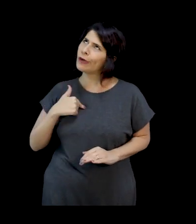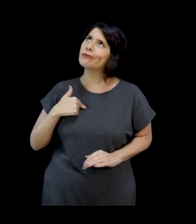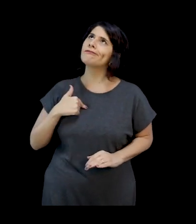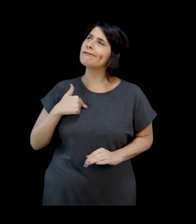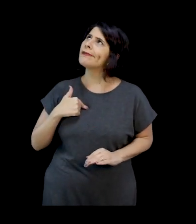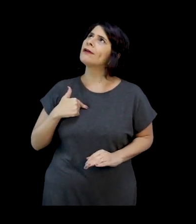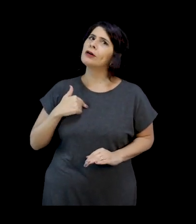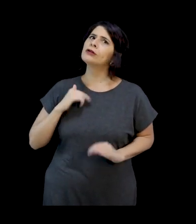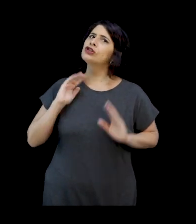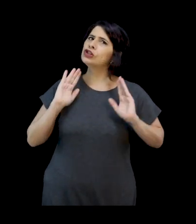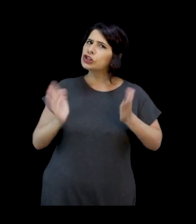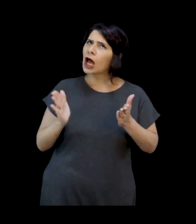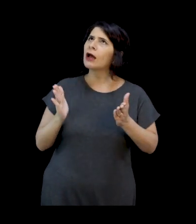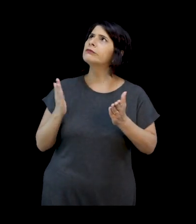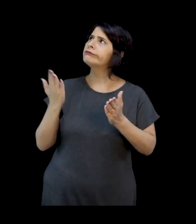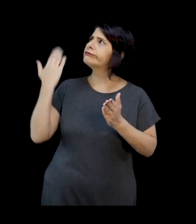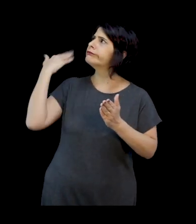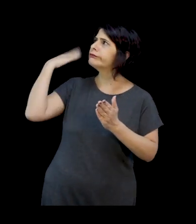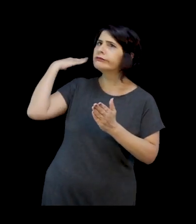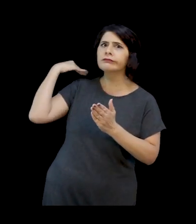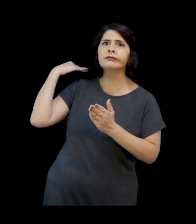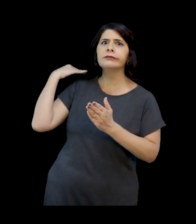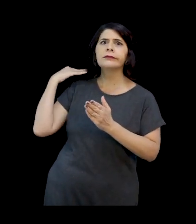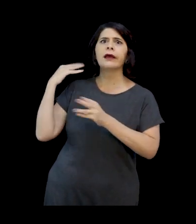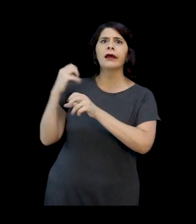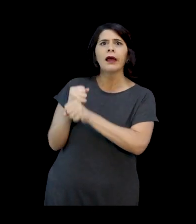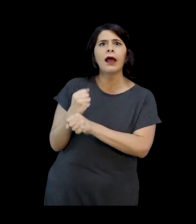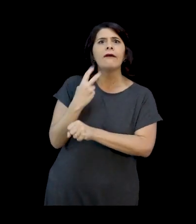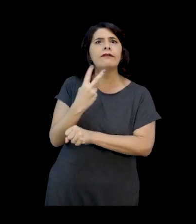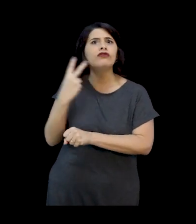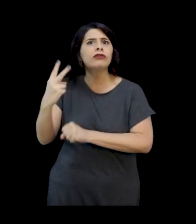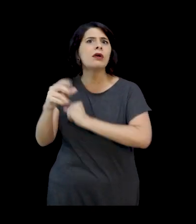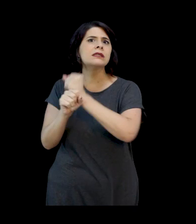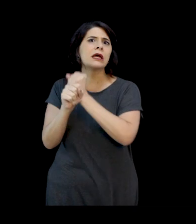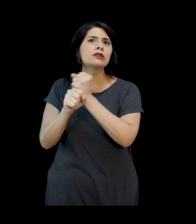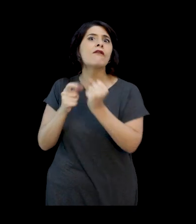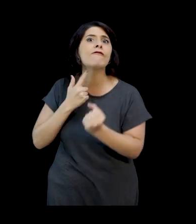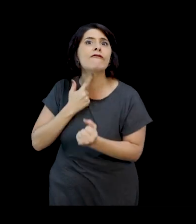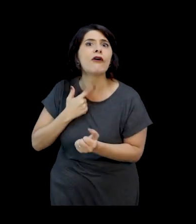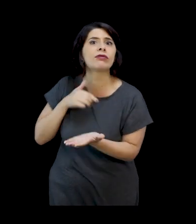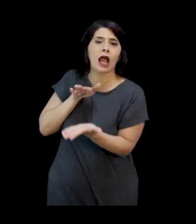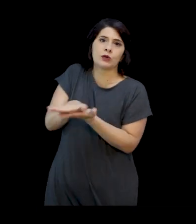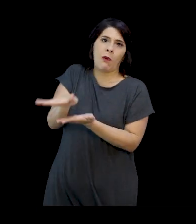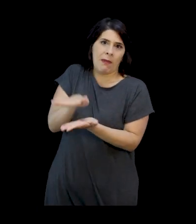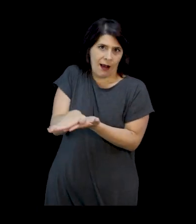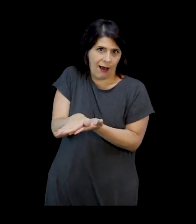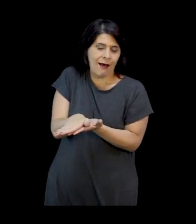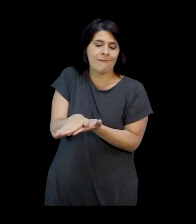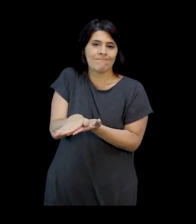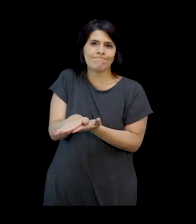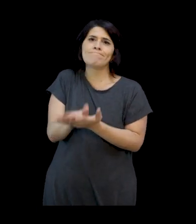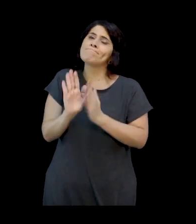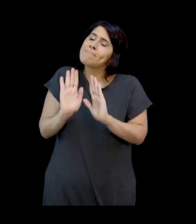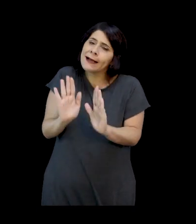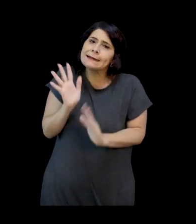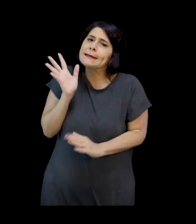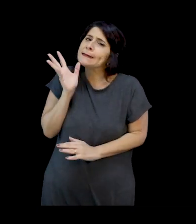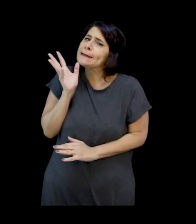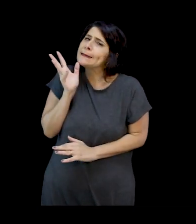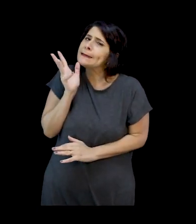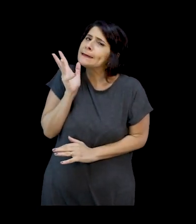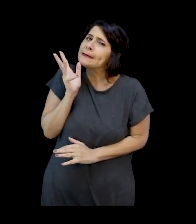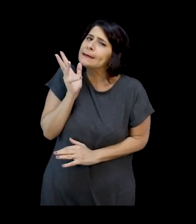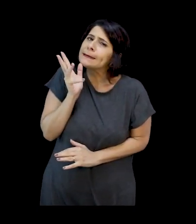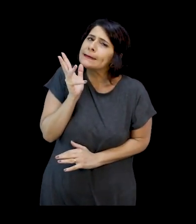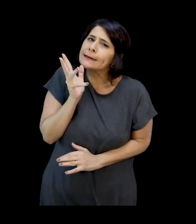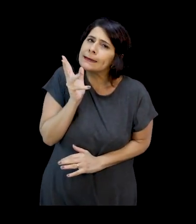minha agenda há mais ou menos uns 22 anos, na minha agenda de publicação no Brasil. E levou todo esse tempo para aparecer